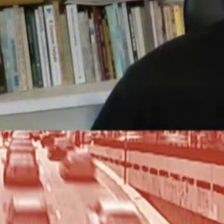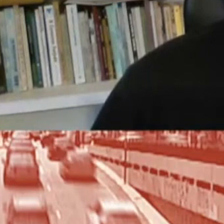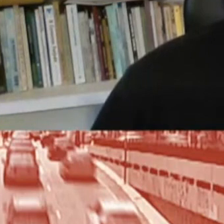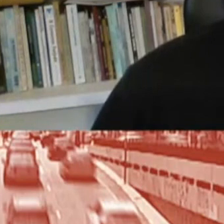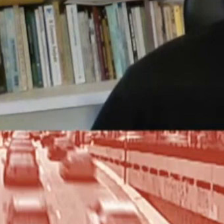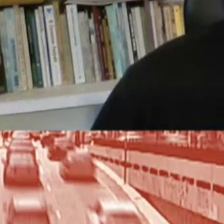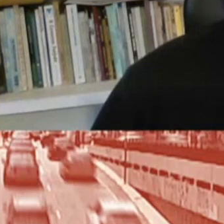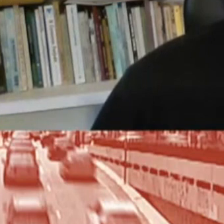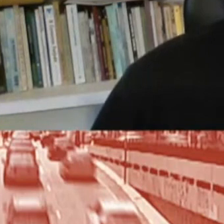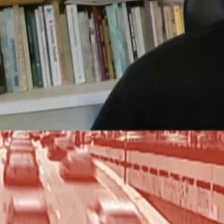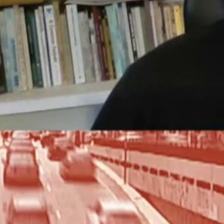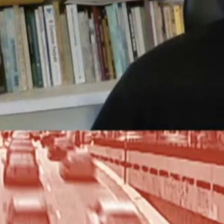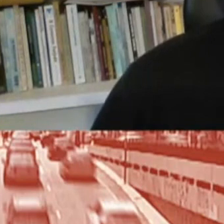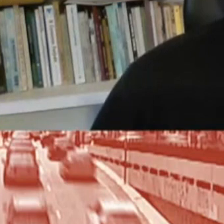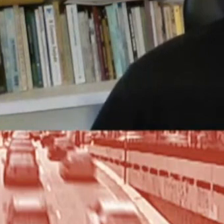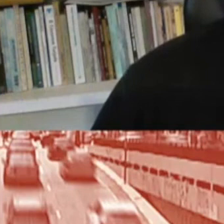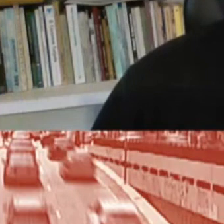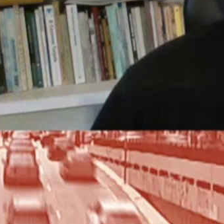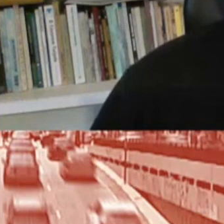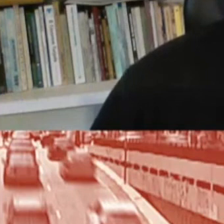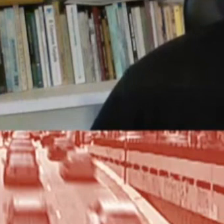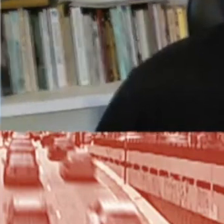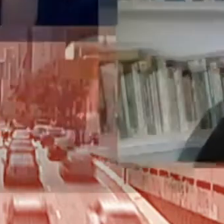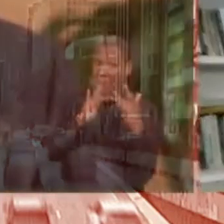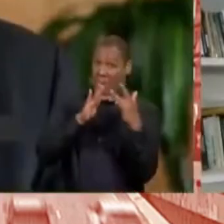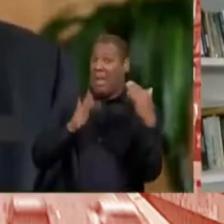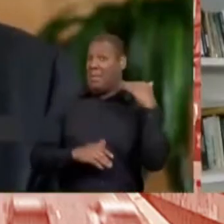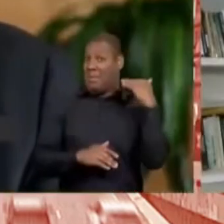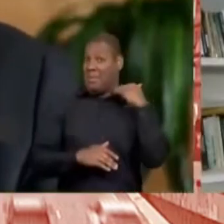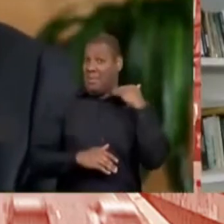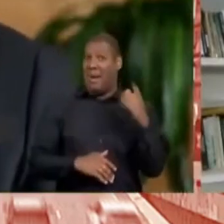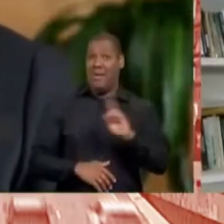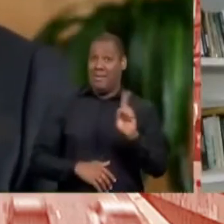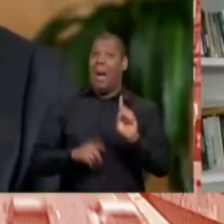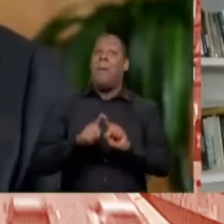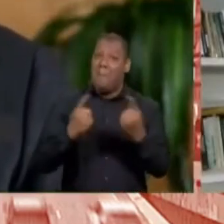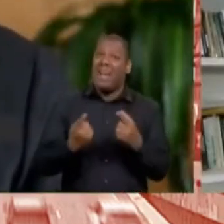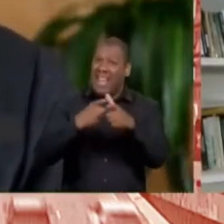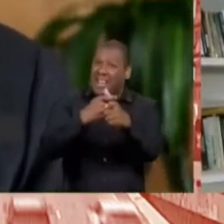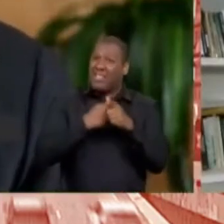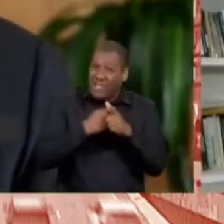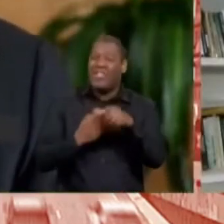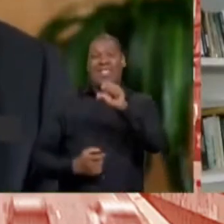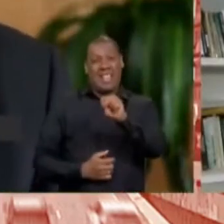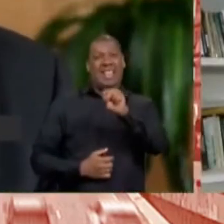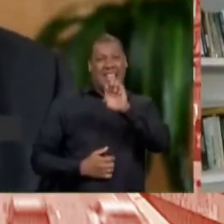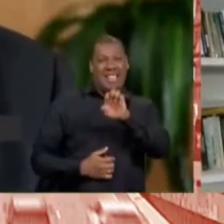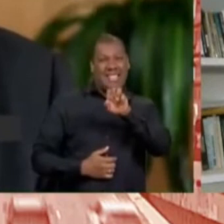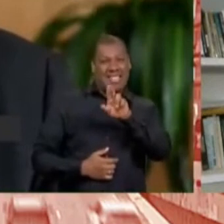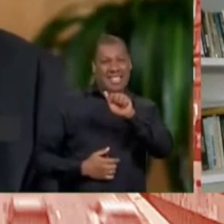né? Talvez até mais, com dívidas para pagar e não tendo condições de pagar. Quando você